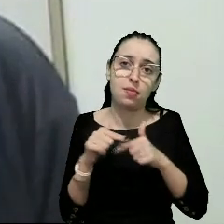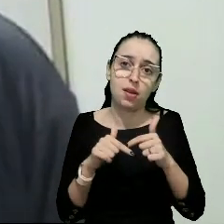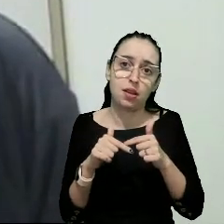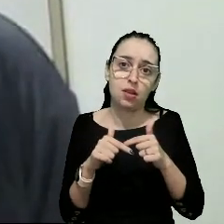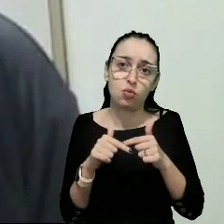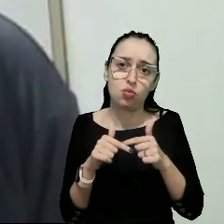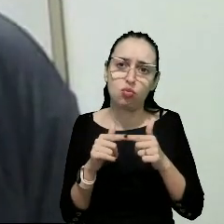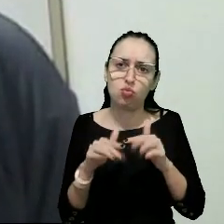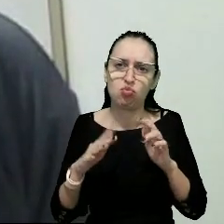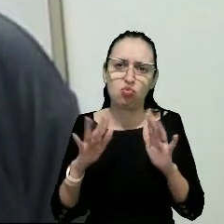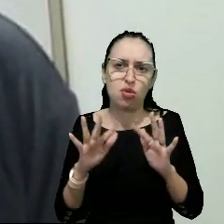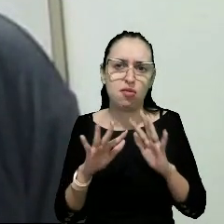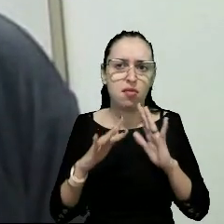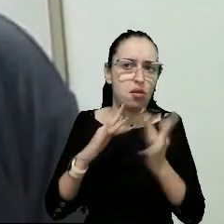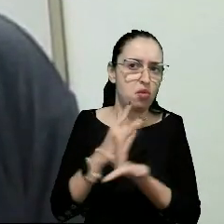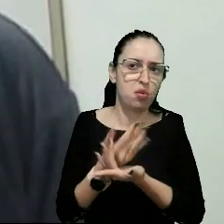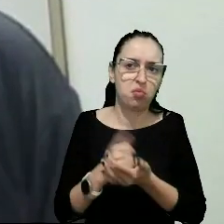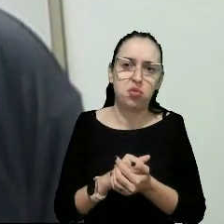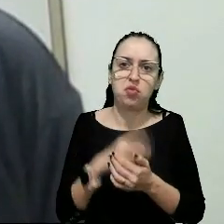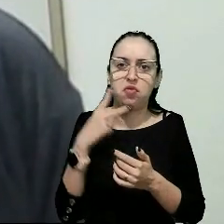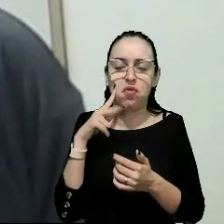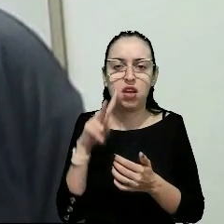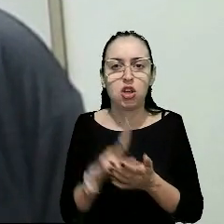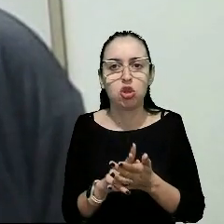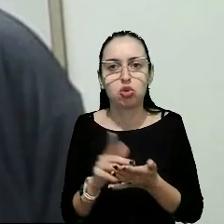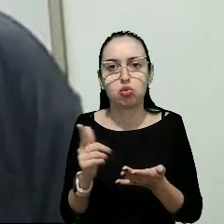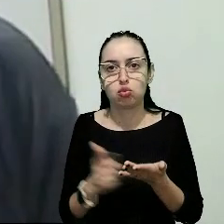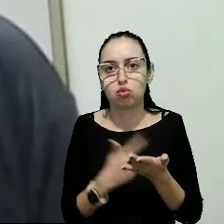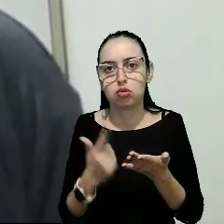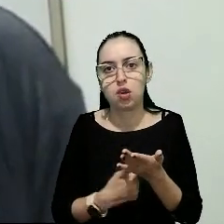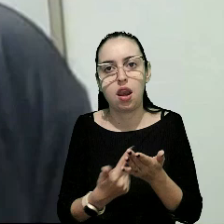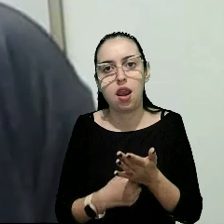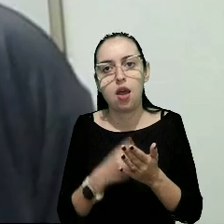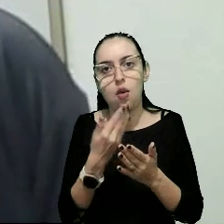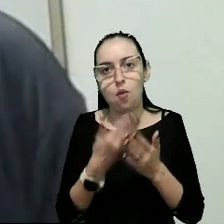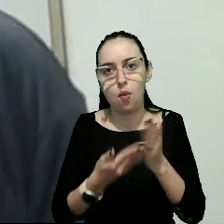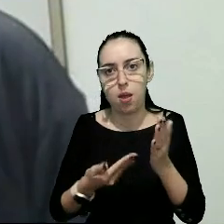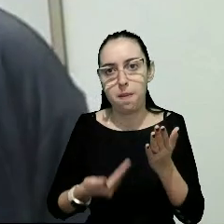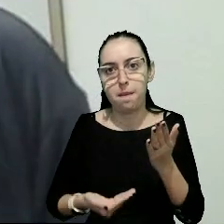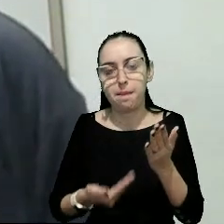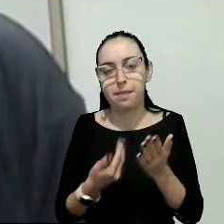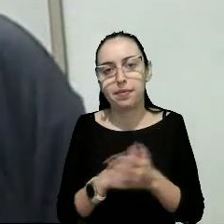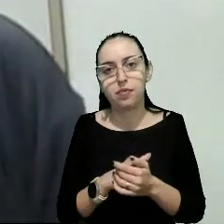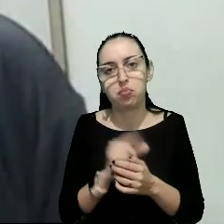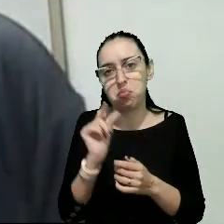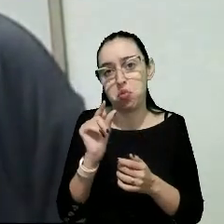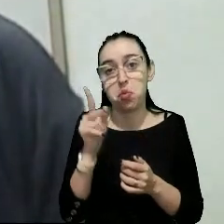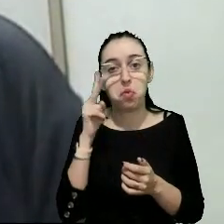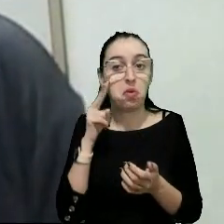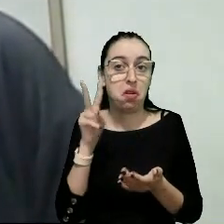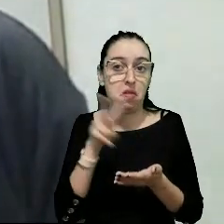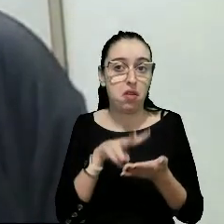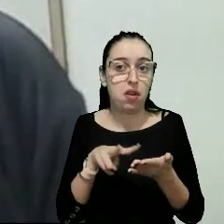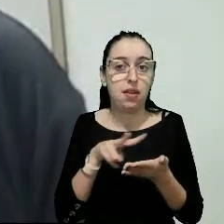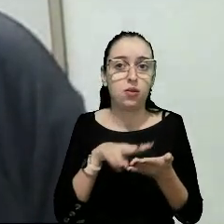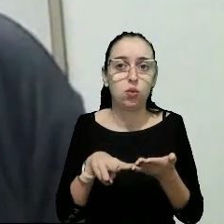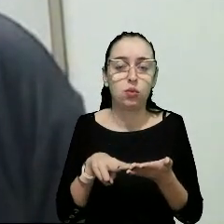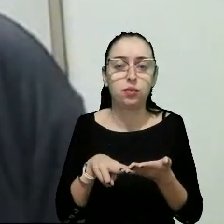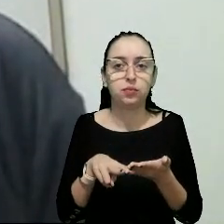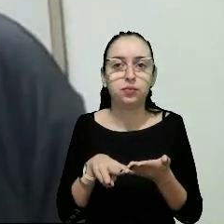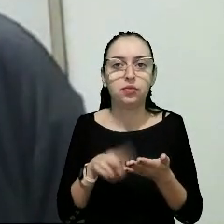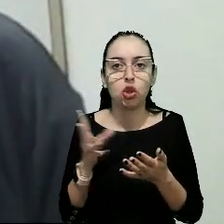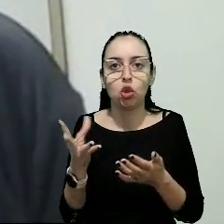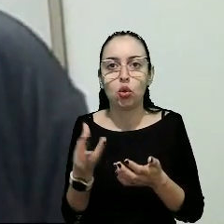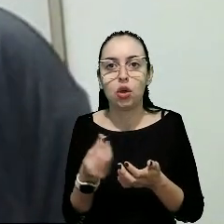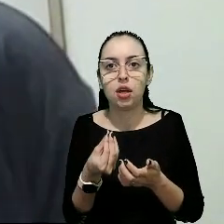não conheci o seu trabalho, até porque não frequento muito as redes sociais. O jornal impresso hoje é